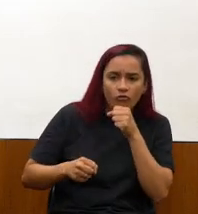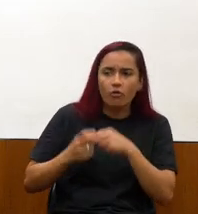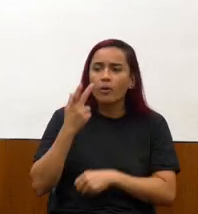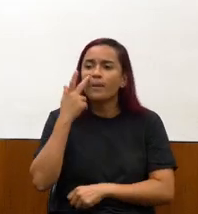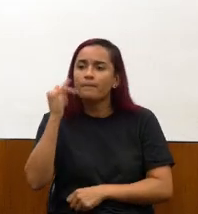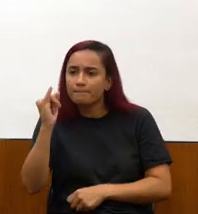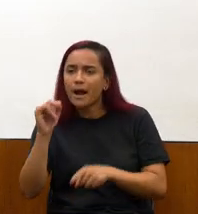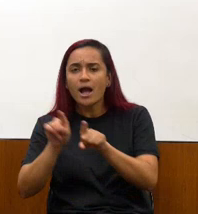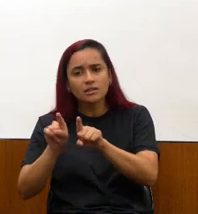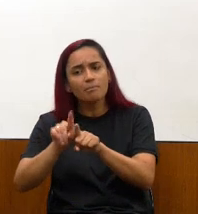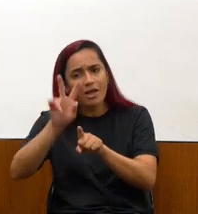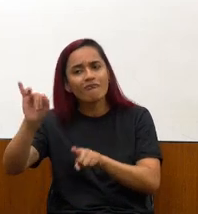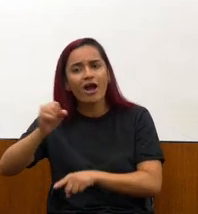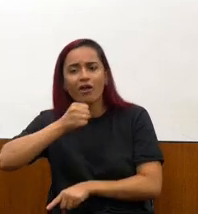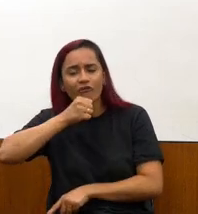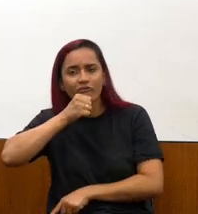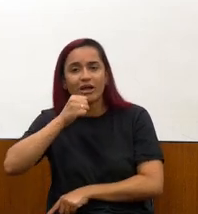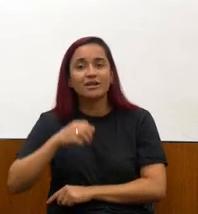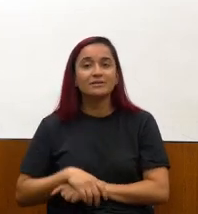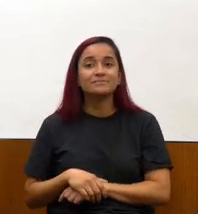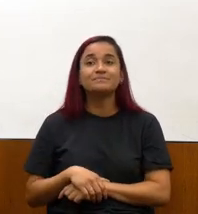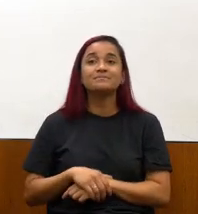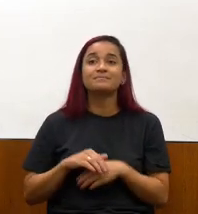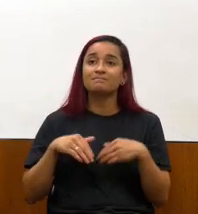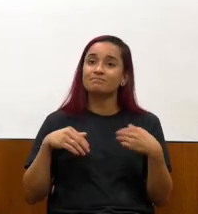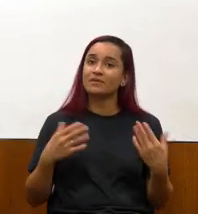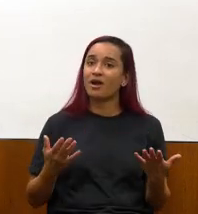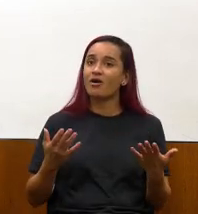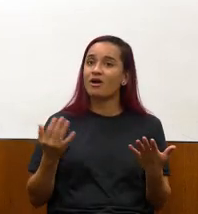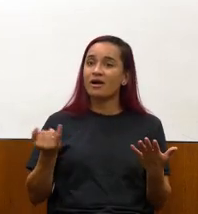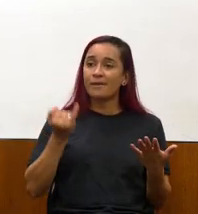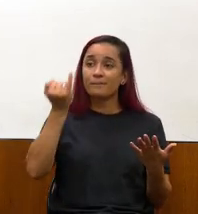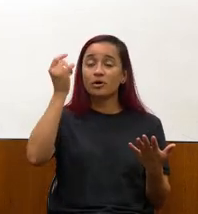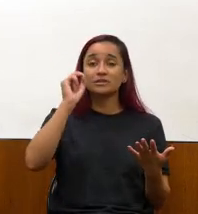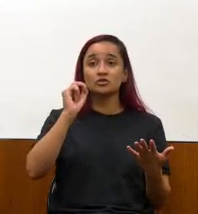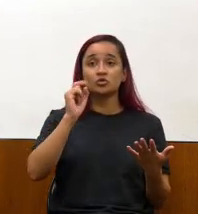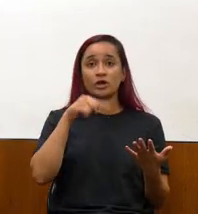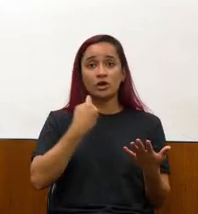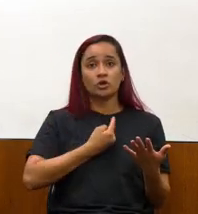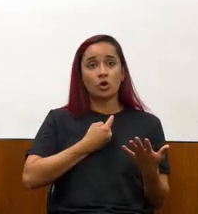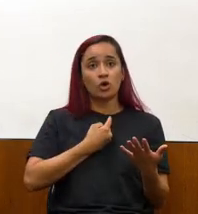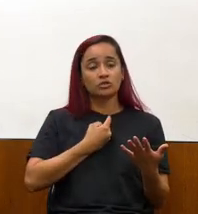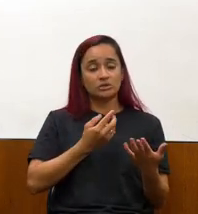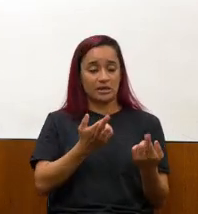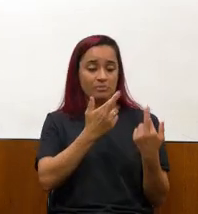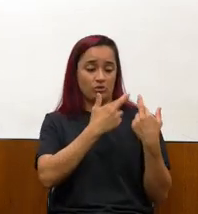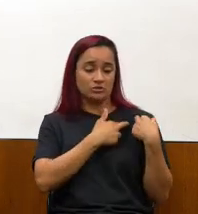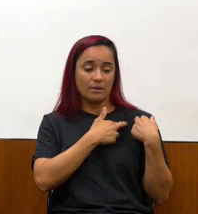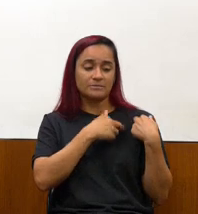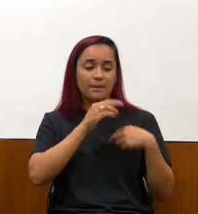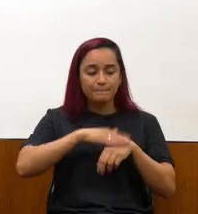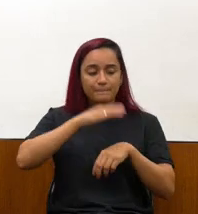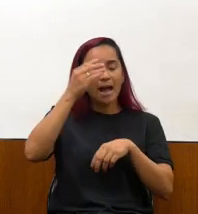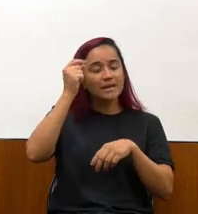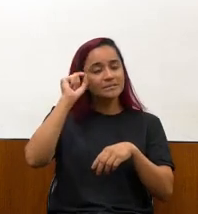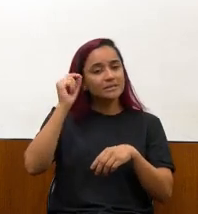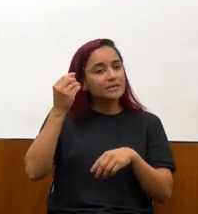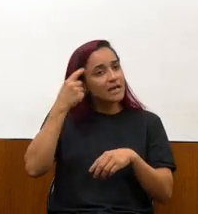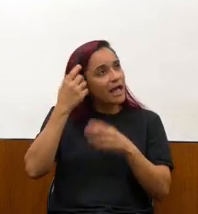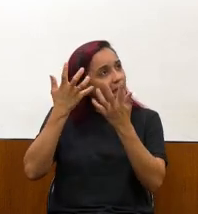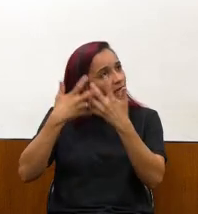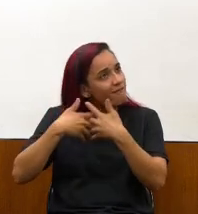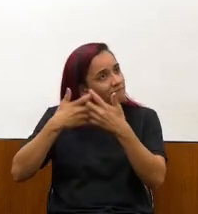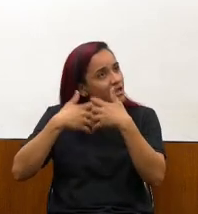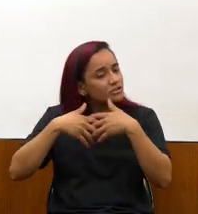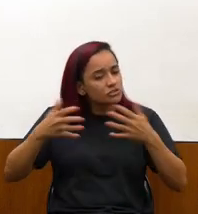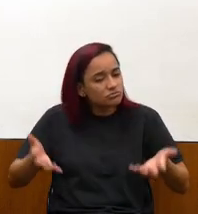envelhece. E eu com isso que o nosso papel aqui é muito mais de sensibilizar e de refletir e de propor mudança naquilo